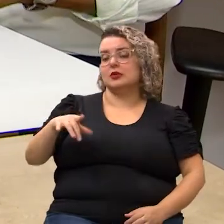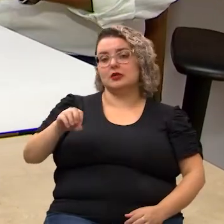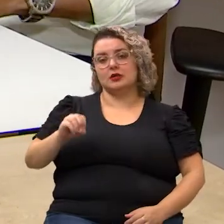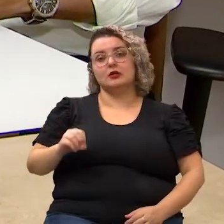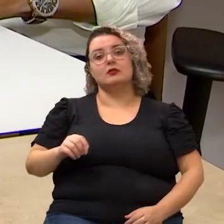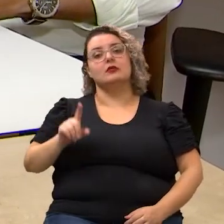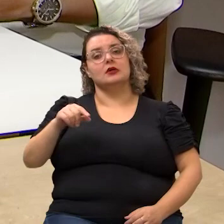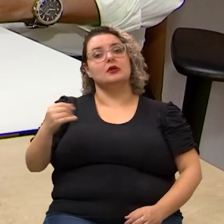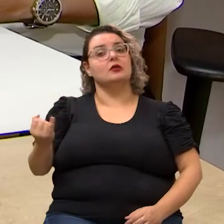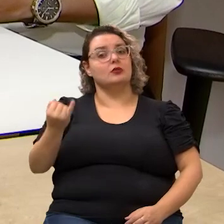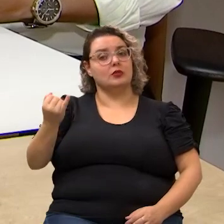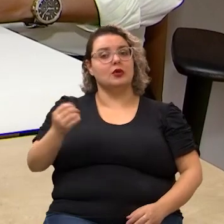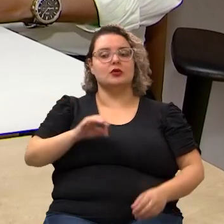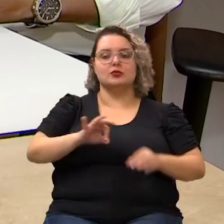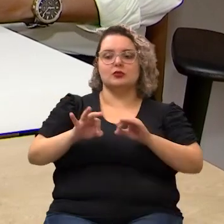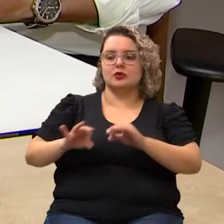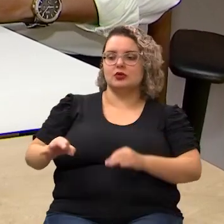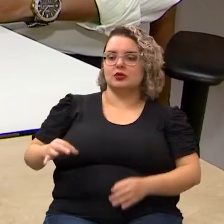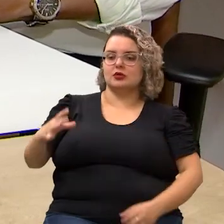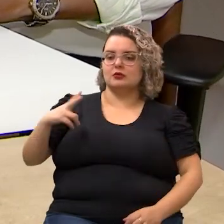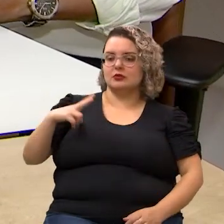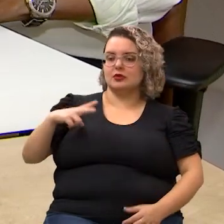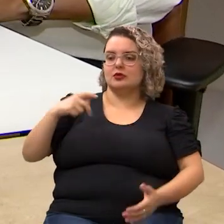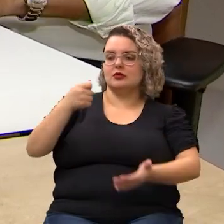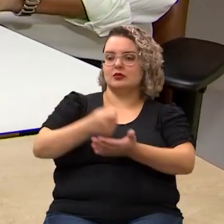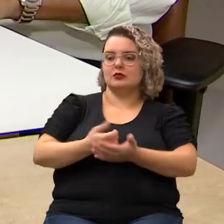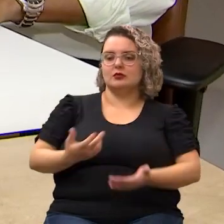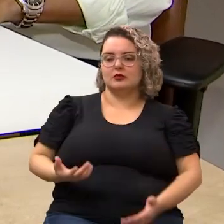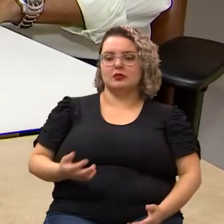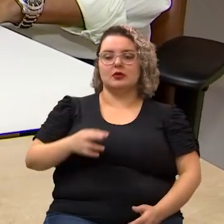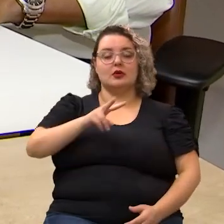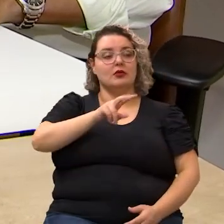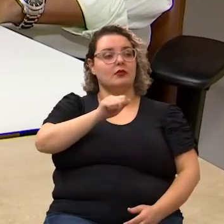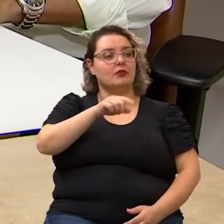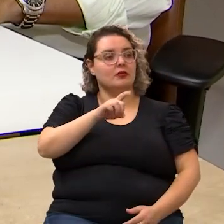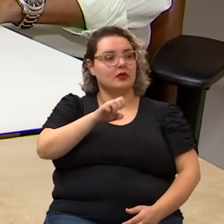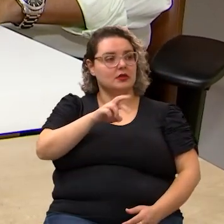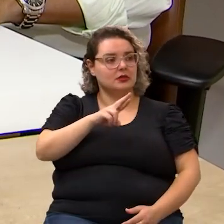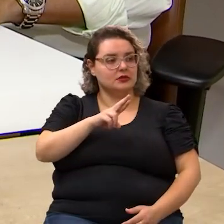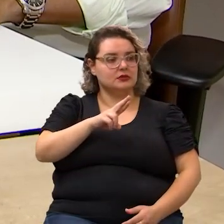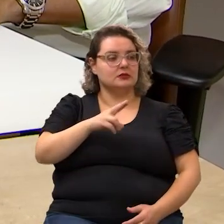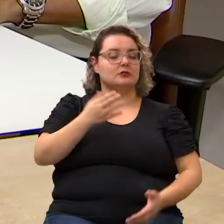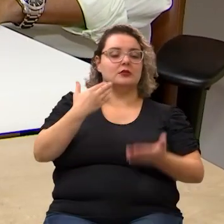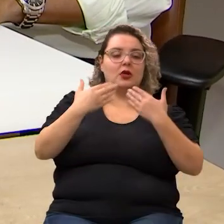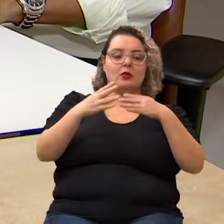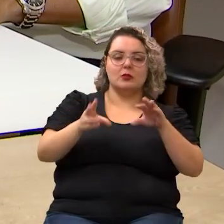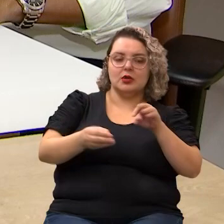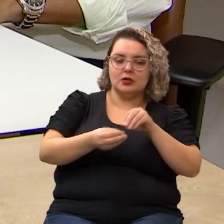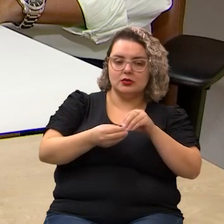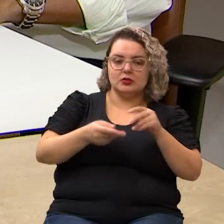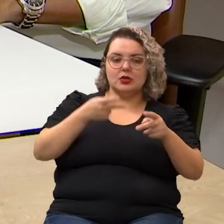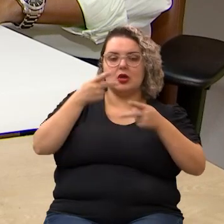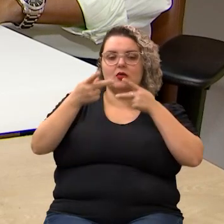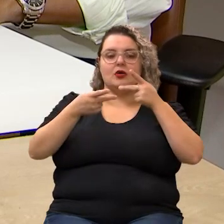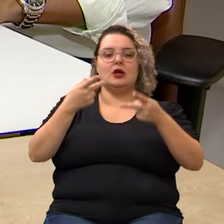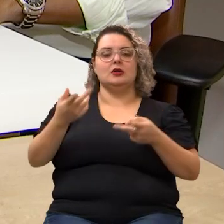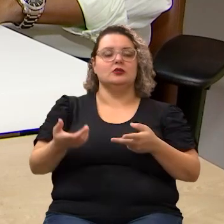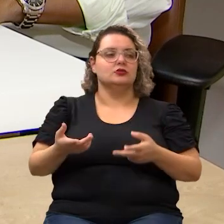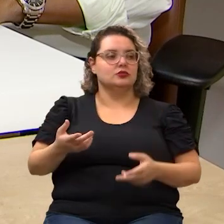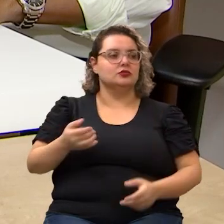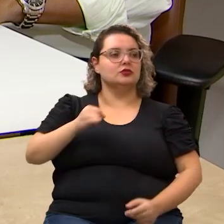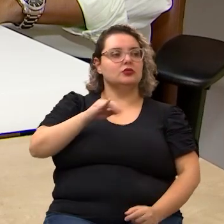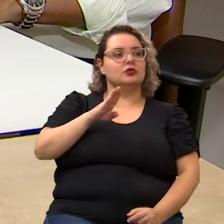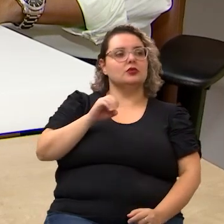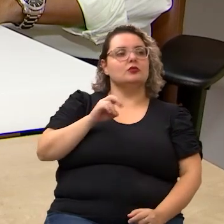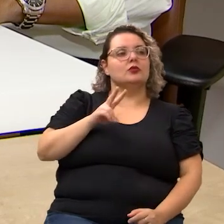você realizar os seus projetos pessoais. Wander, para resumir o nosso bate-papo, falar sobre